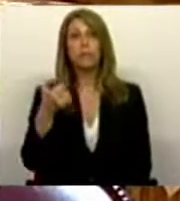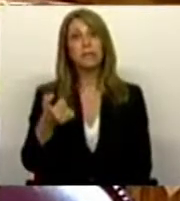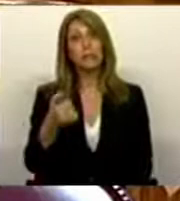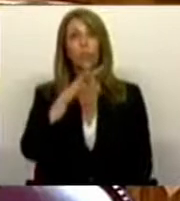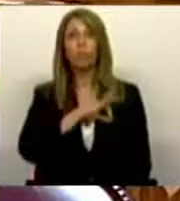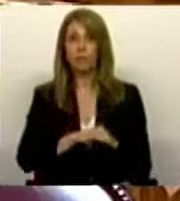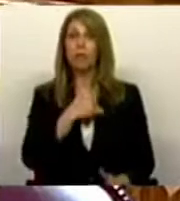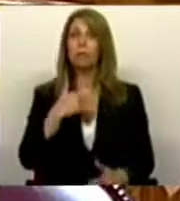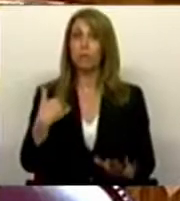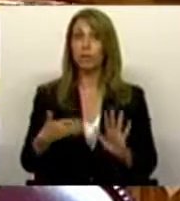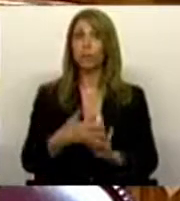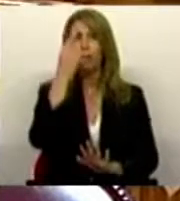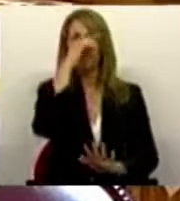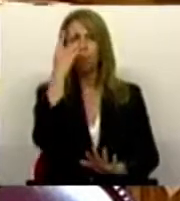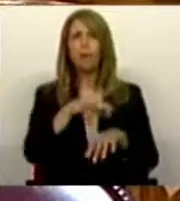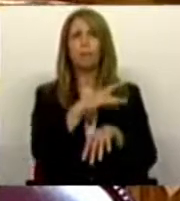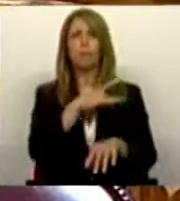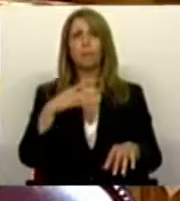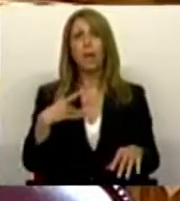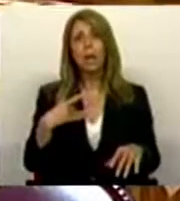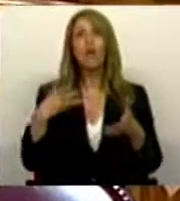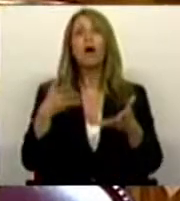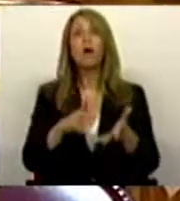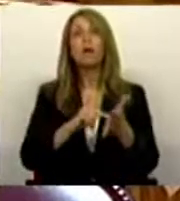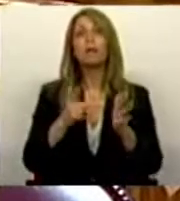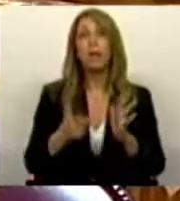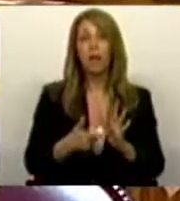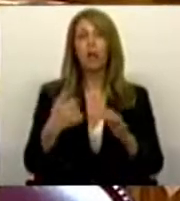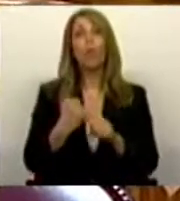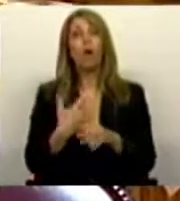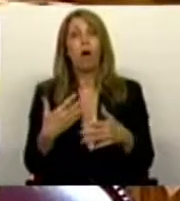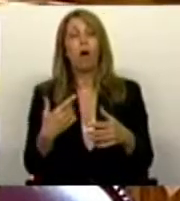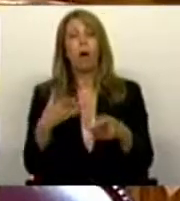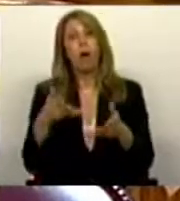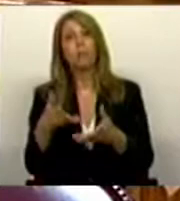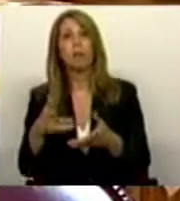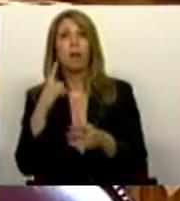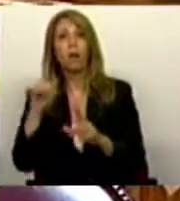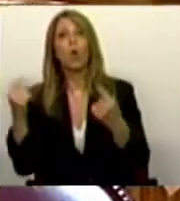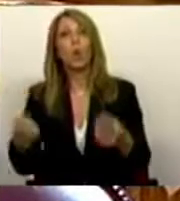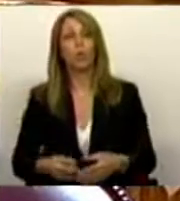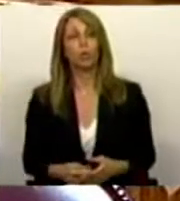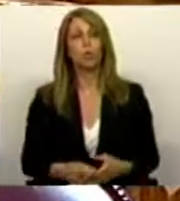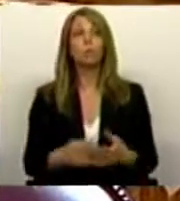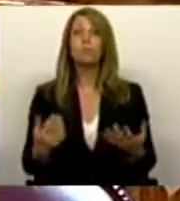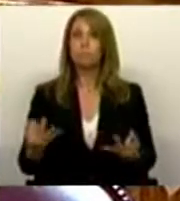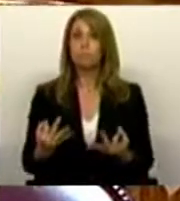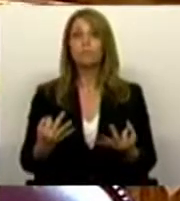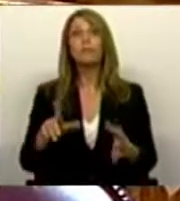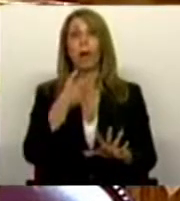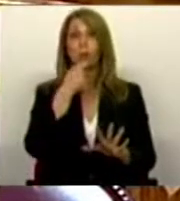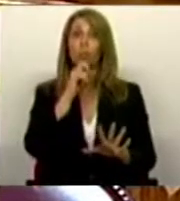de saúde, entre enfermeiros, médicos, assistentes técnicos, operacionais e outros, sempre possível oferecendo-lhe estabilidade no